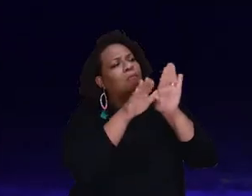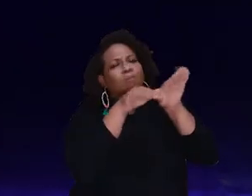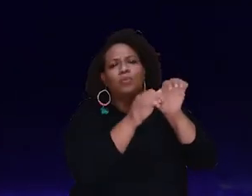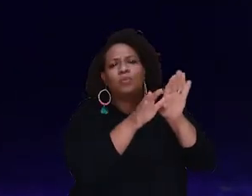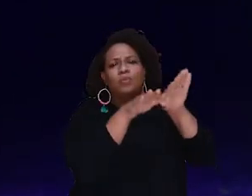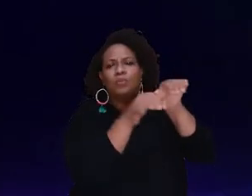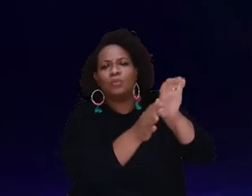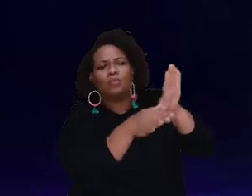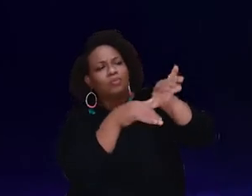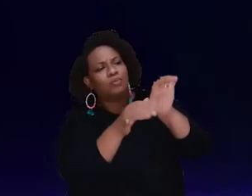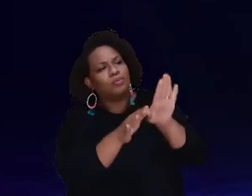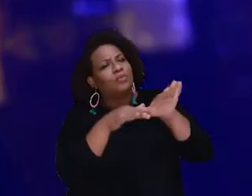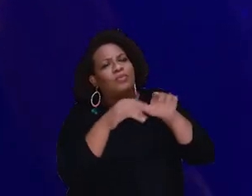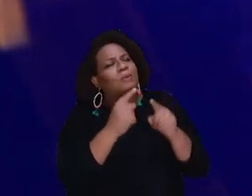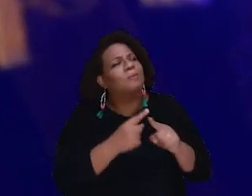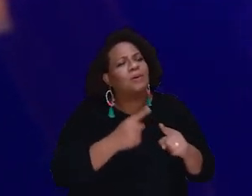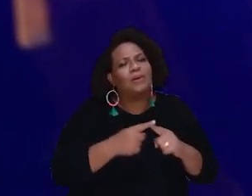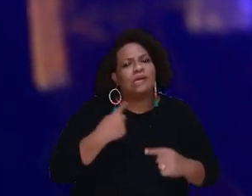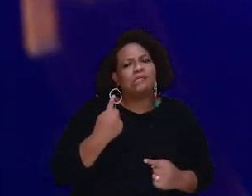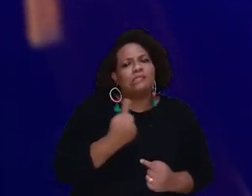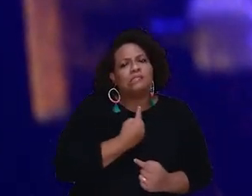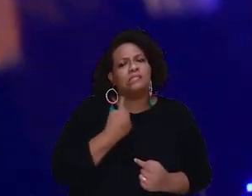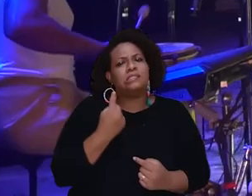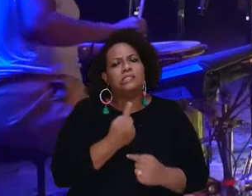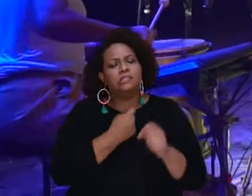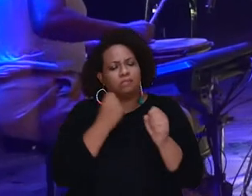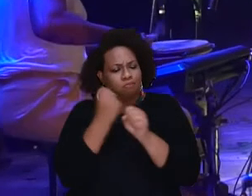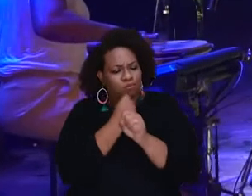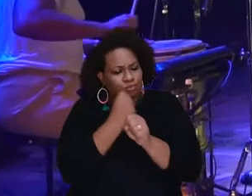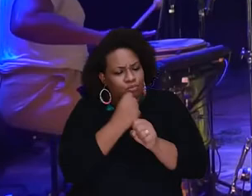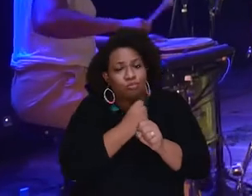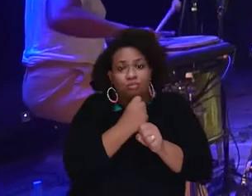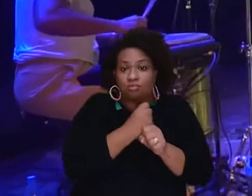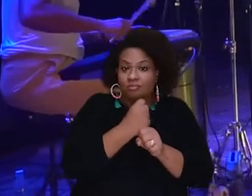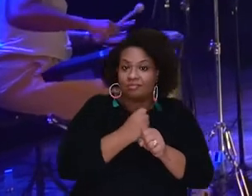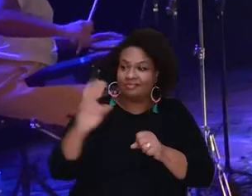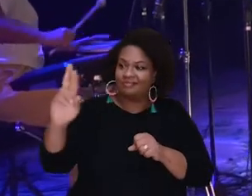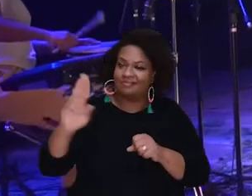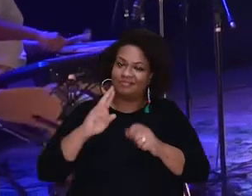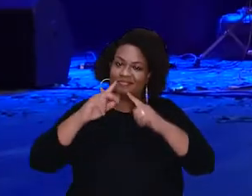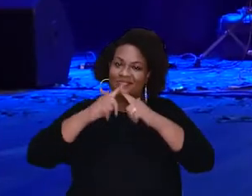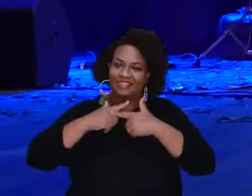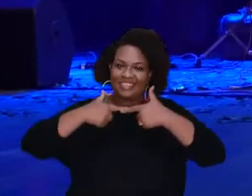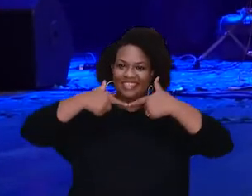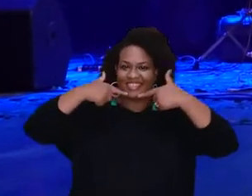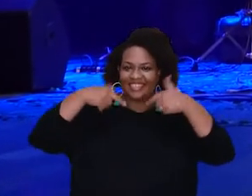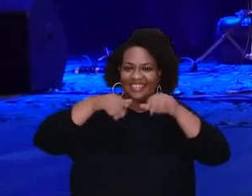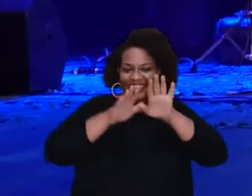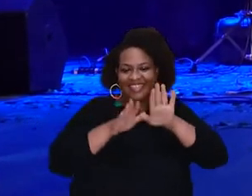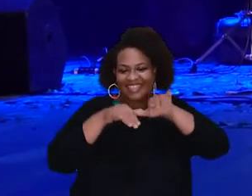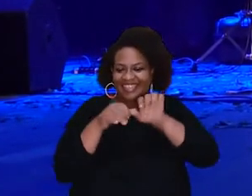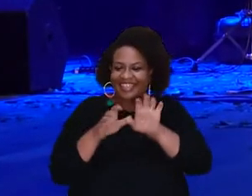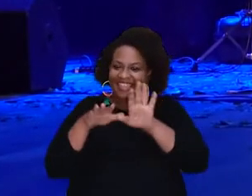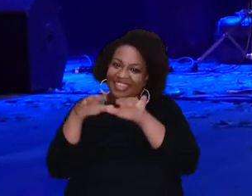Perguntei pra borboleta amarelinha por que passei tanto tempo tão sozinha. Ela